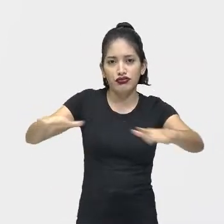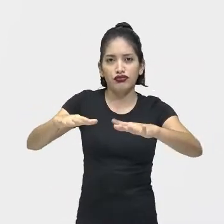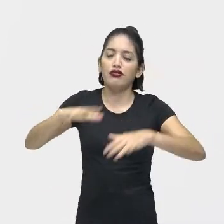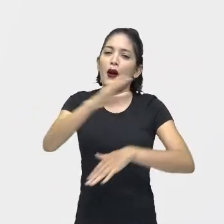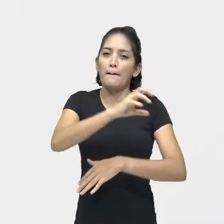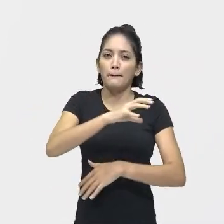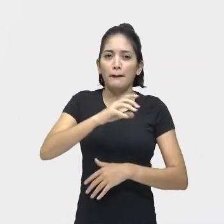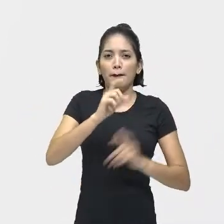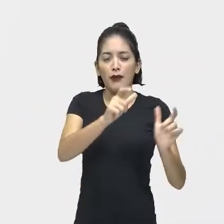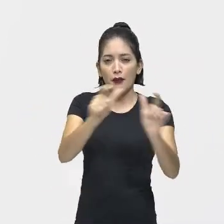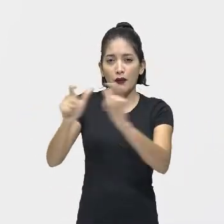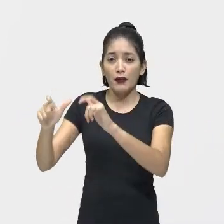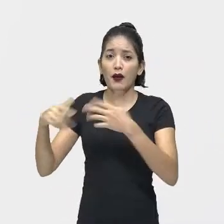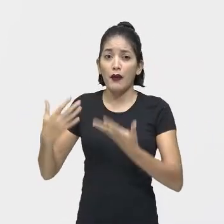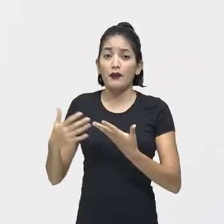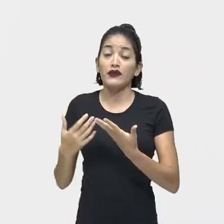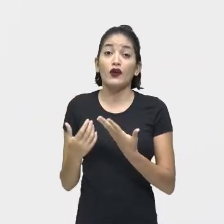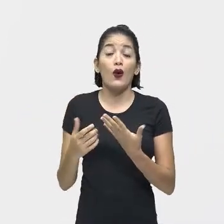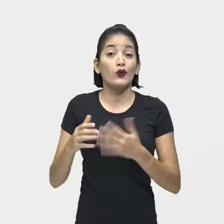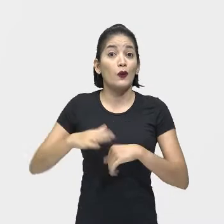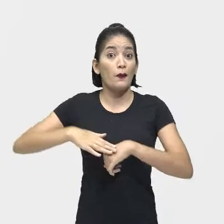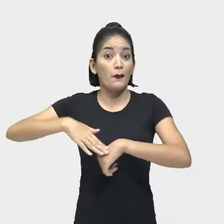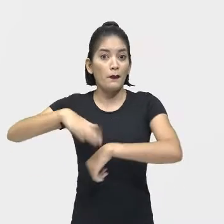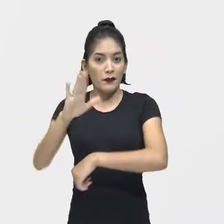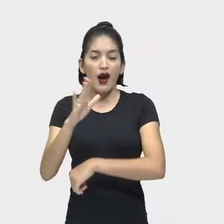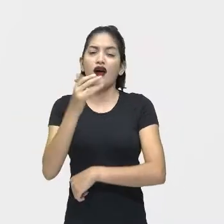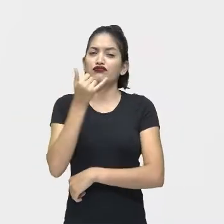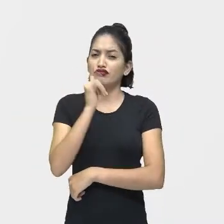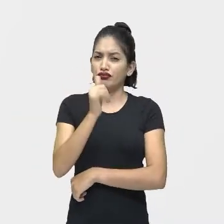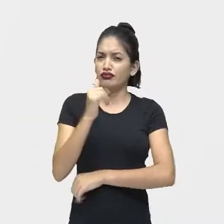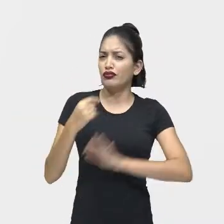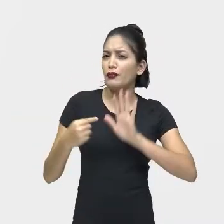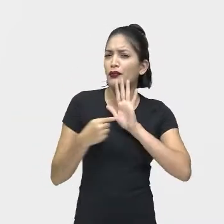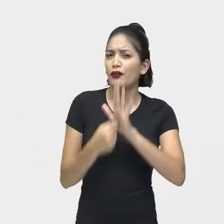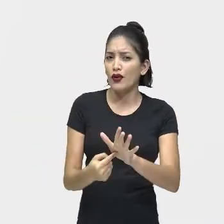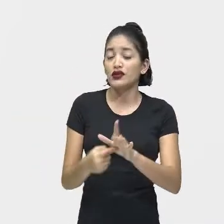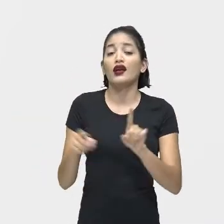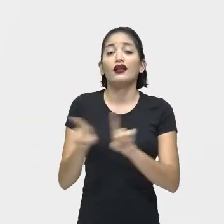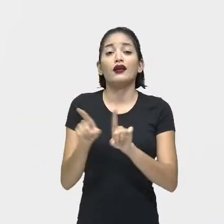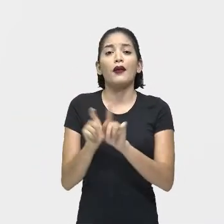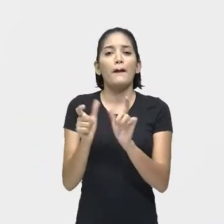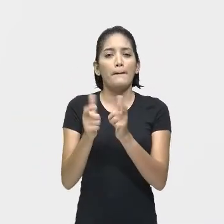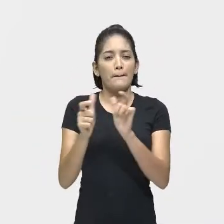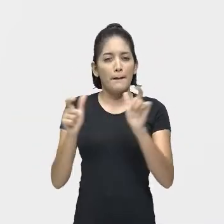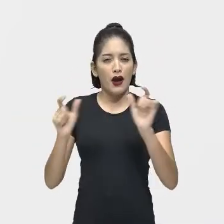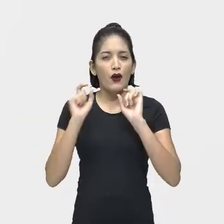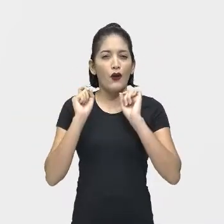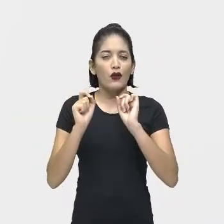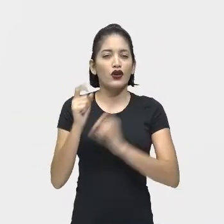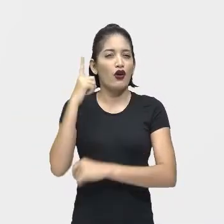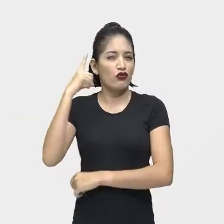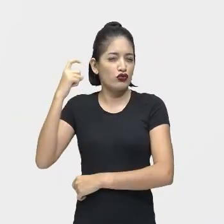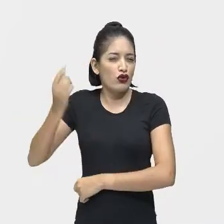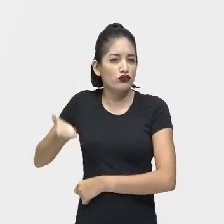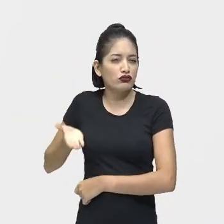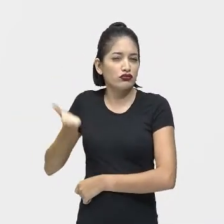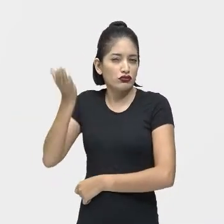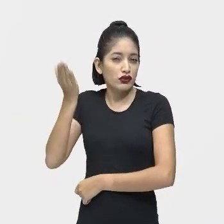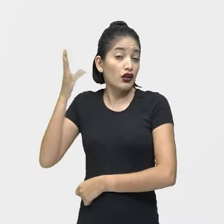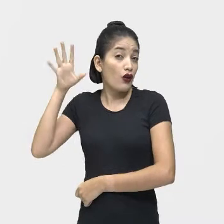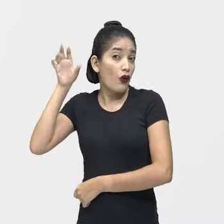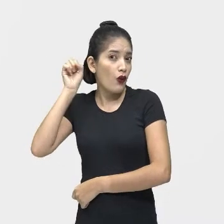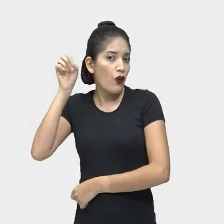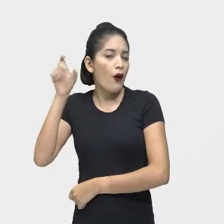regiões. Quanto maior é a energia que a onda transporta, maior é a intensidade do som que o nosso